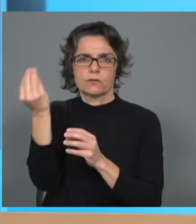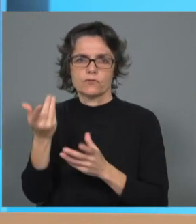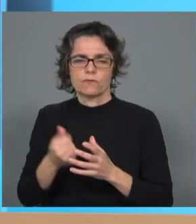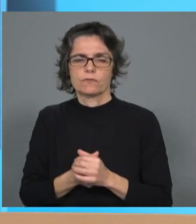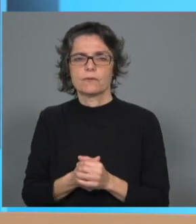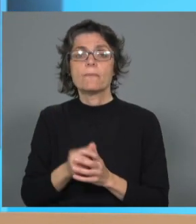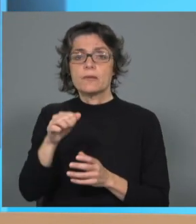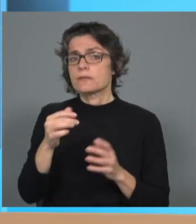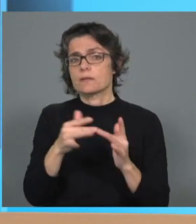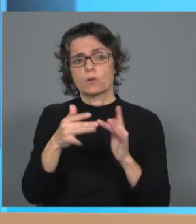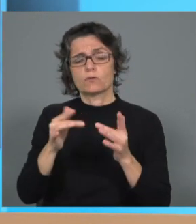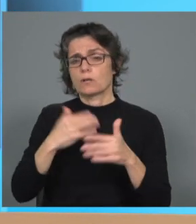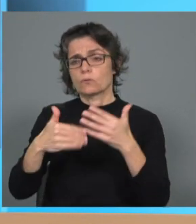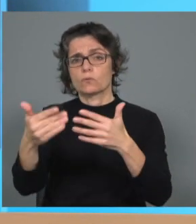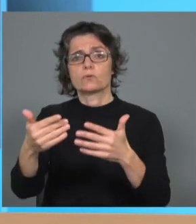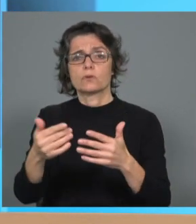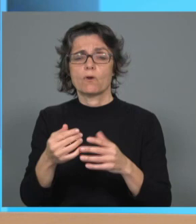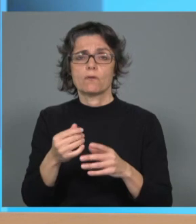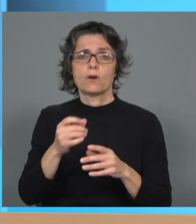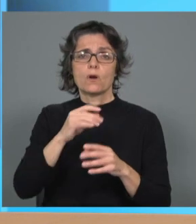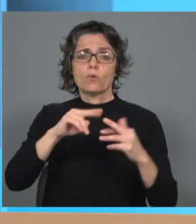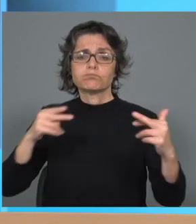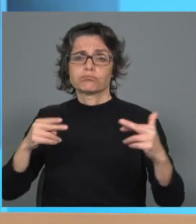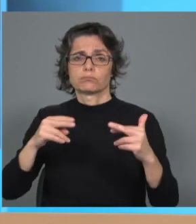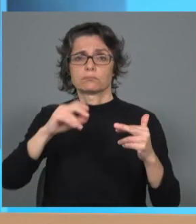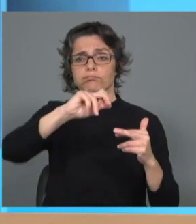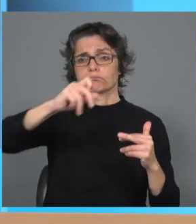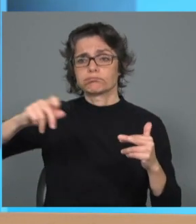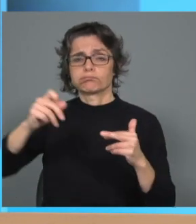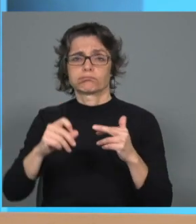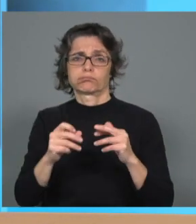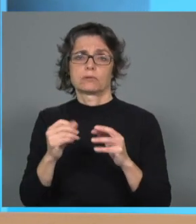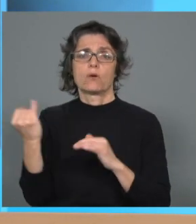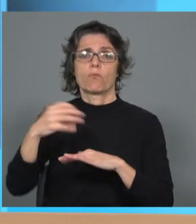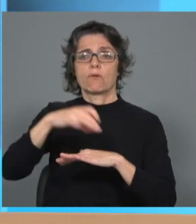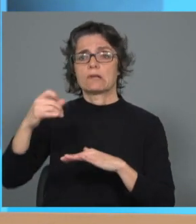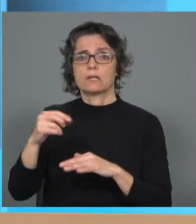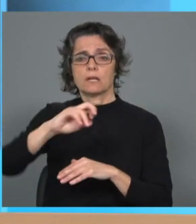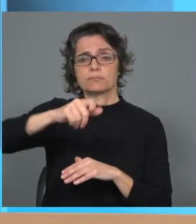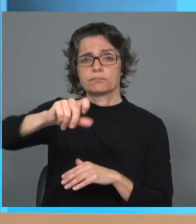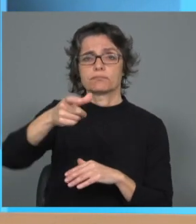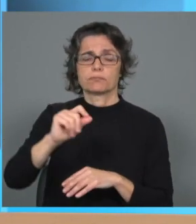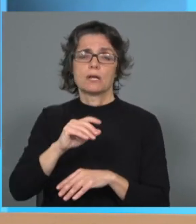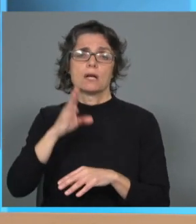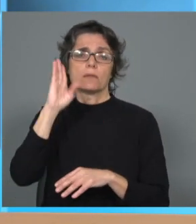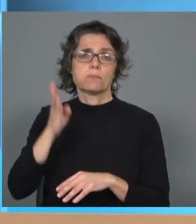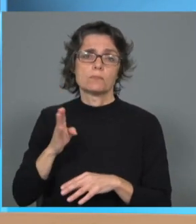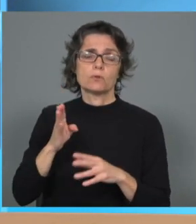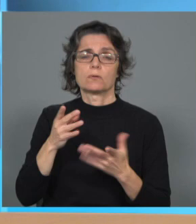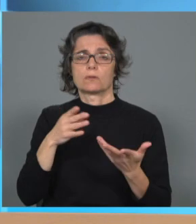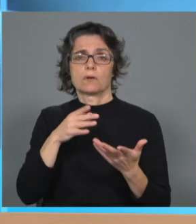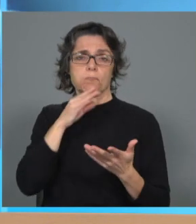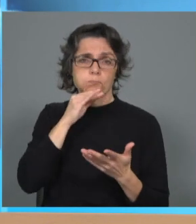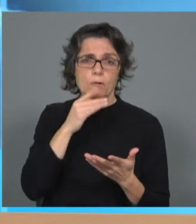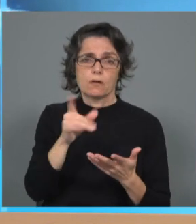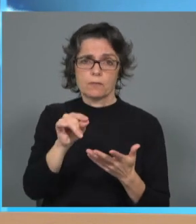contacto constante e exaustivo com as autarquias, com as entidades locais, com as forças de segurança, para